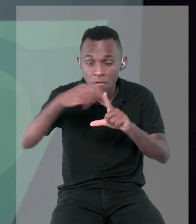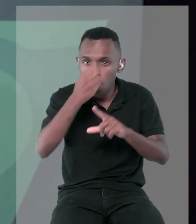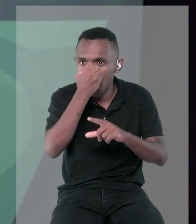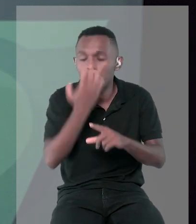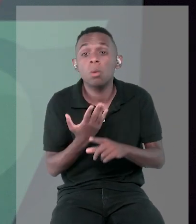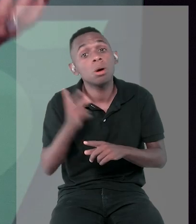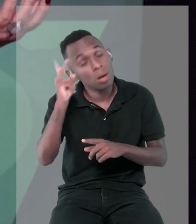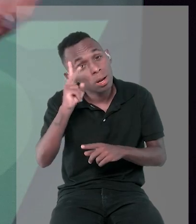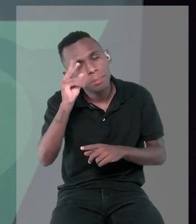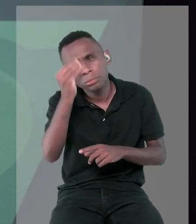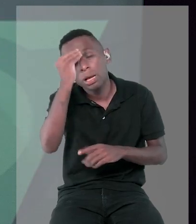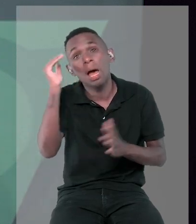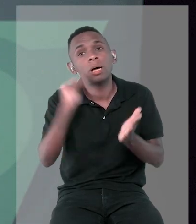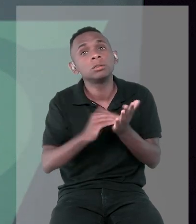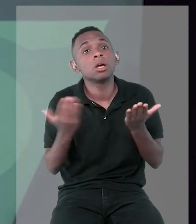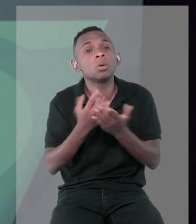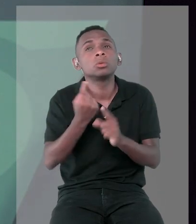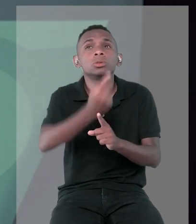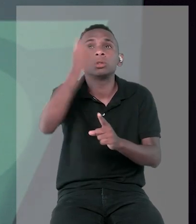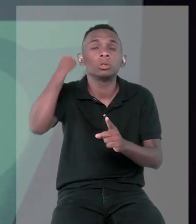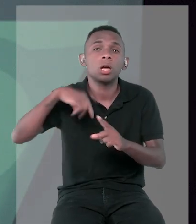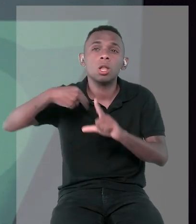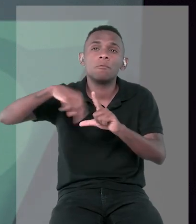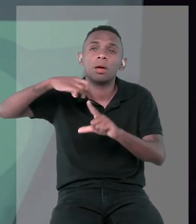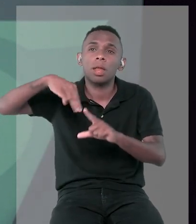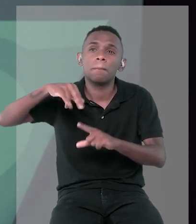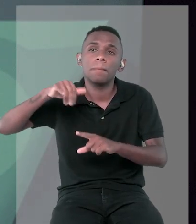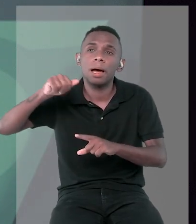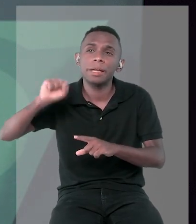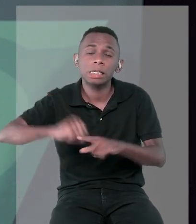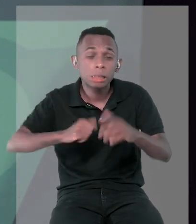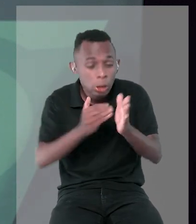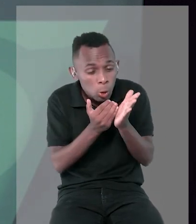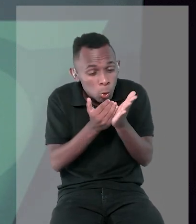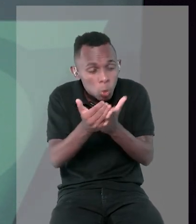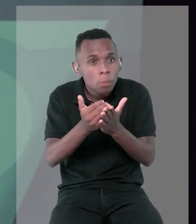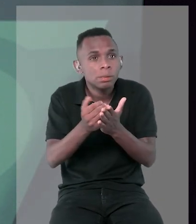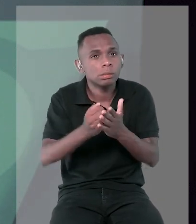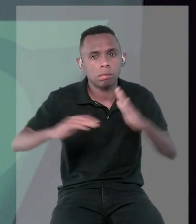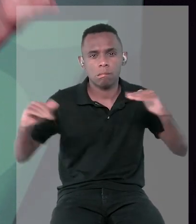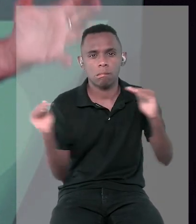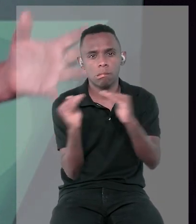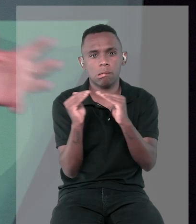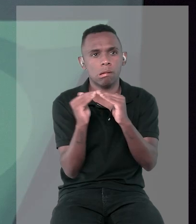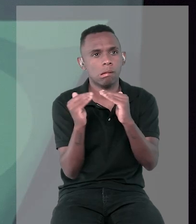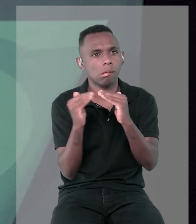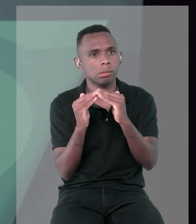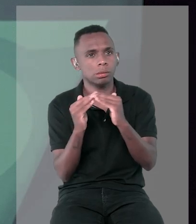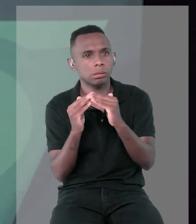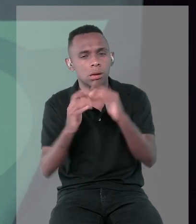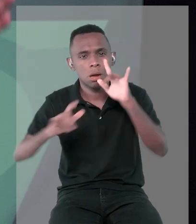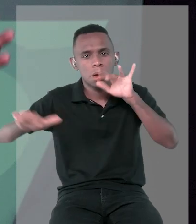boa, a gente lembra. Eu lembro até hoje dos Maias. Primeira cena dos Maias, aquela casa